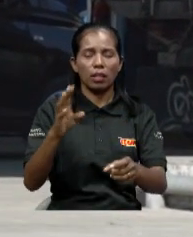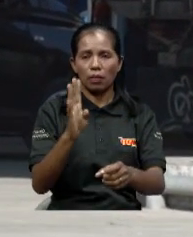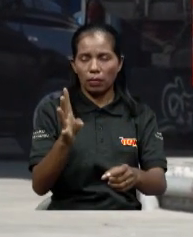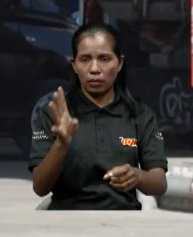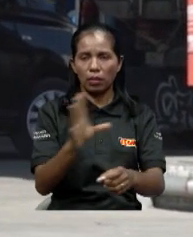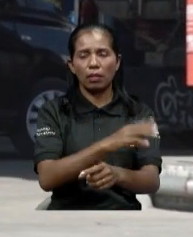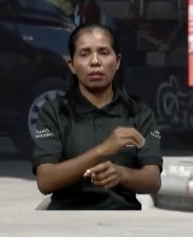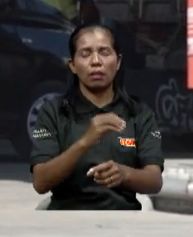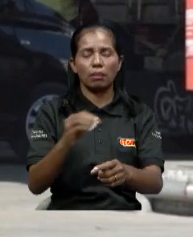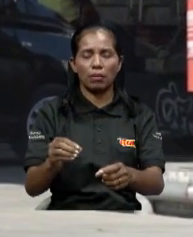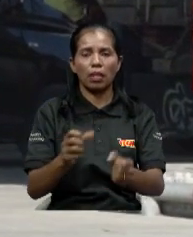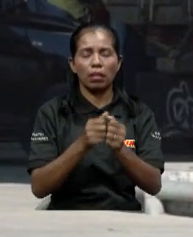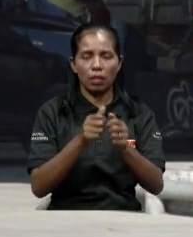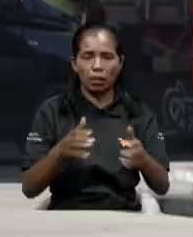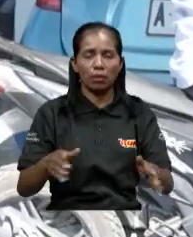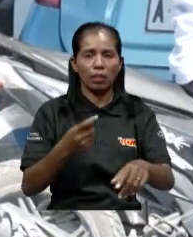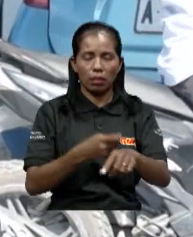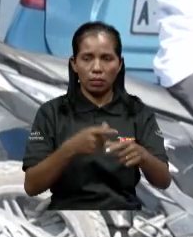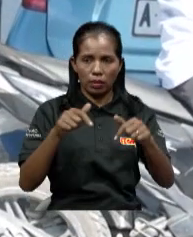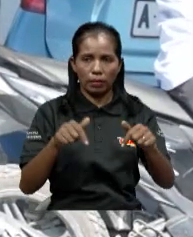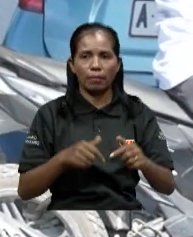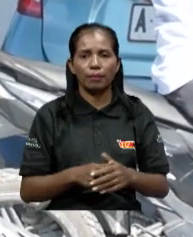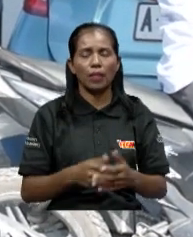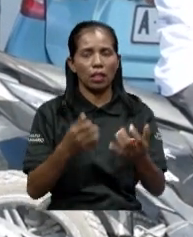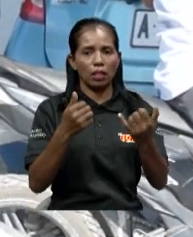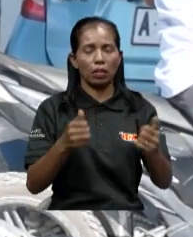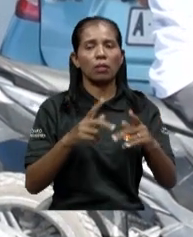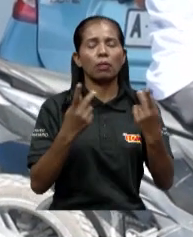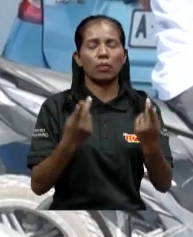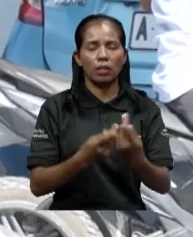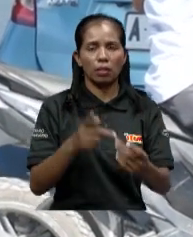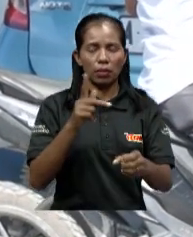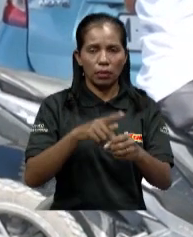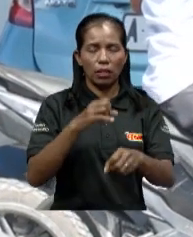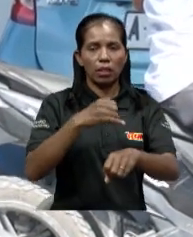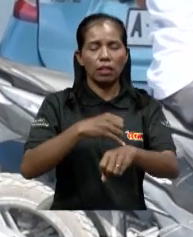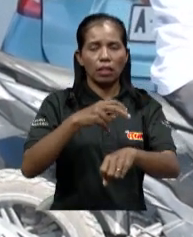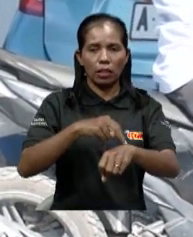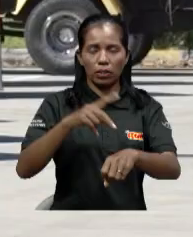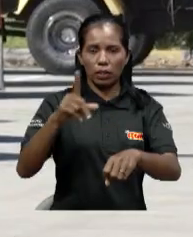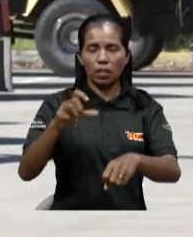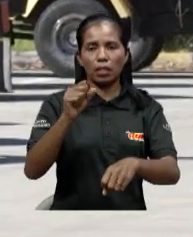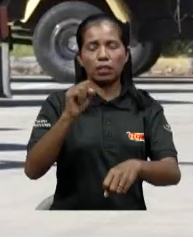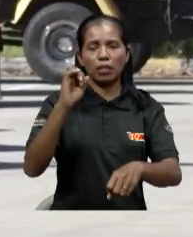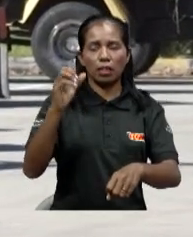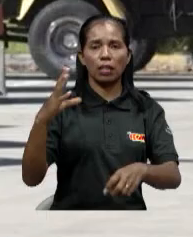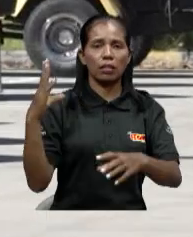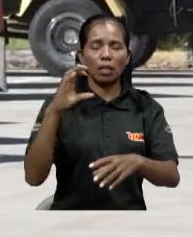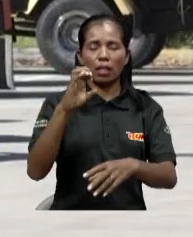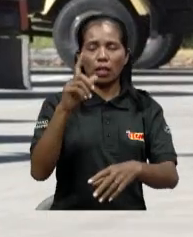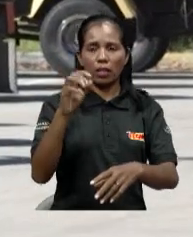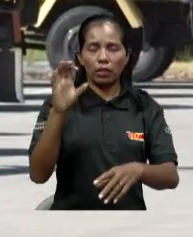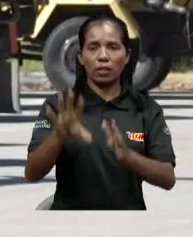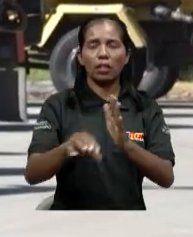ho nu nebe leha calma situação ni Arailaran. Dadão ne companhia Pertamina Internacional SCA no Esperança Timor One